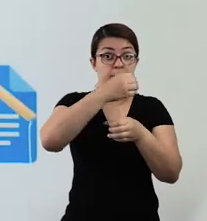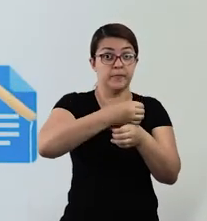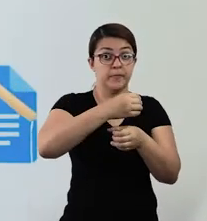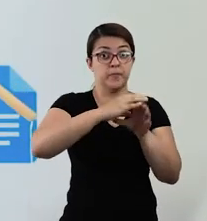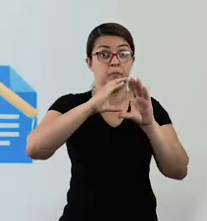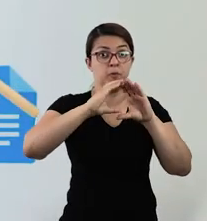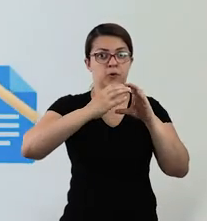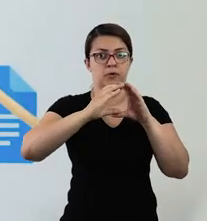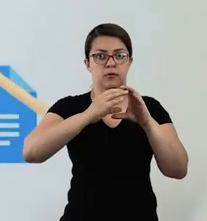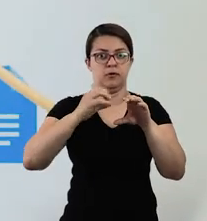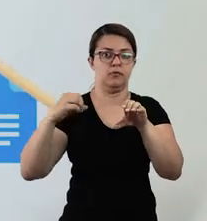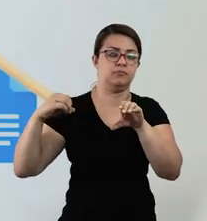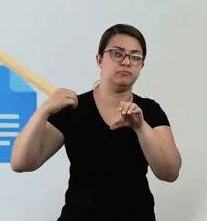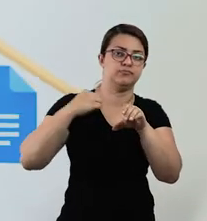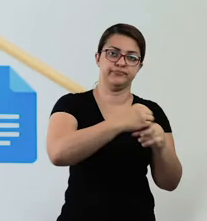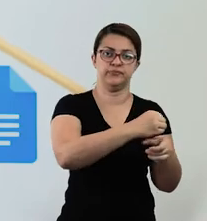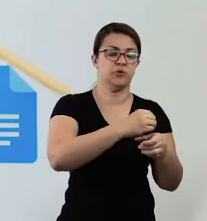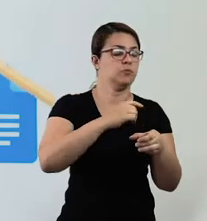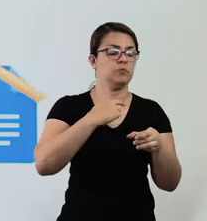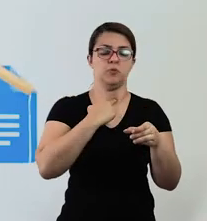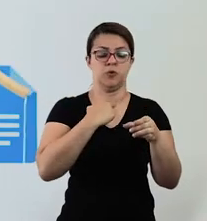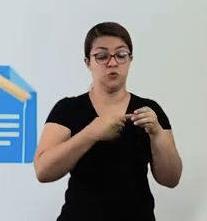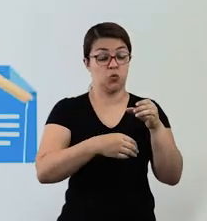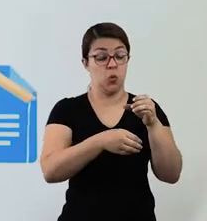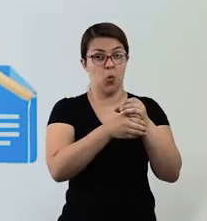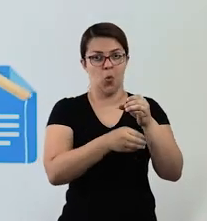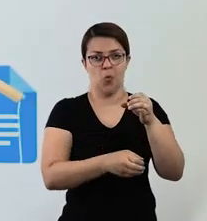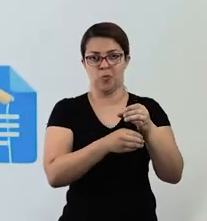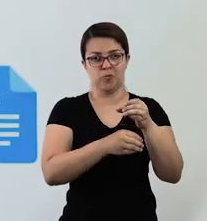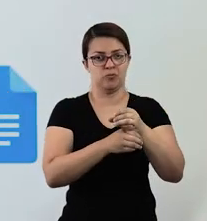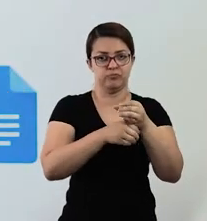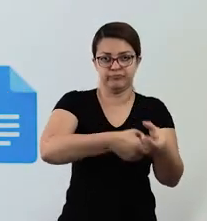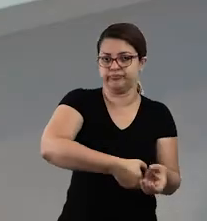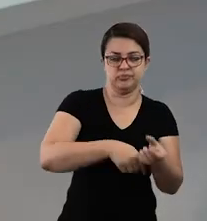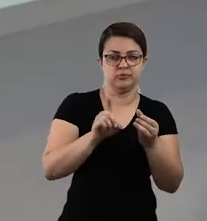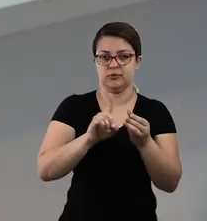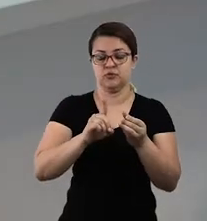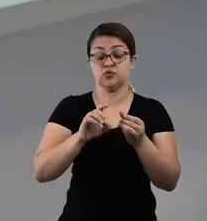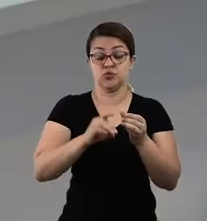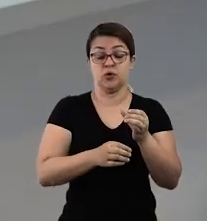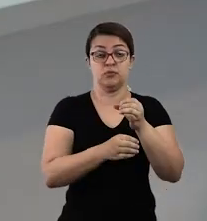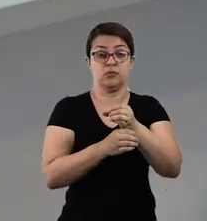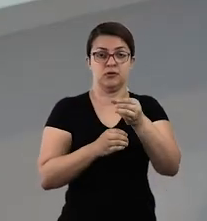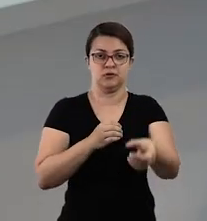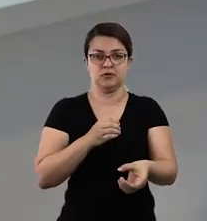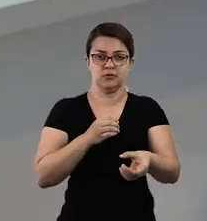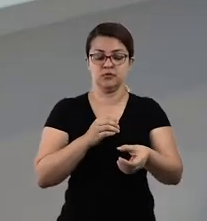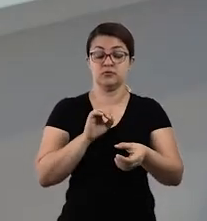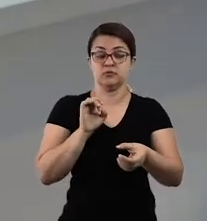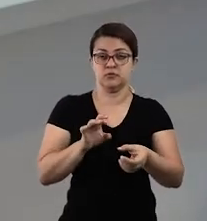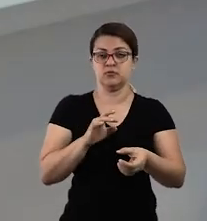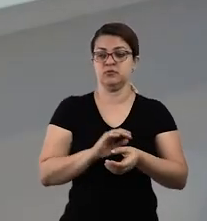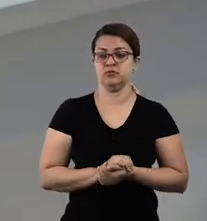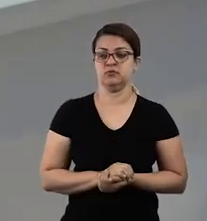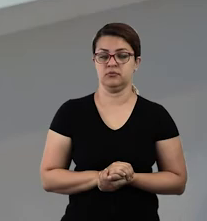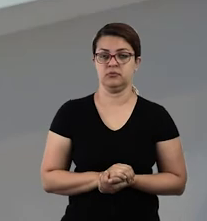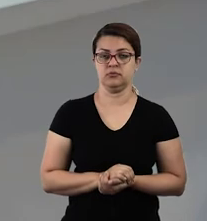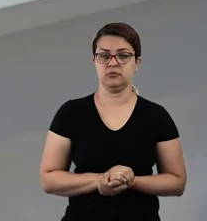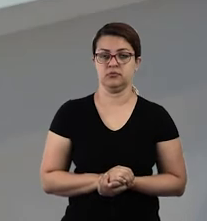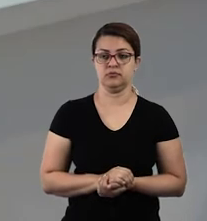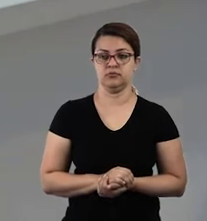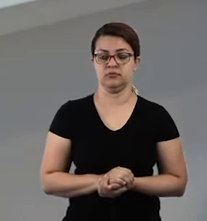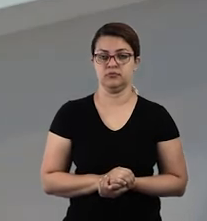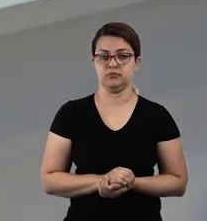Eu não posso derrubar o copo junto, tá? Então eu faço esse movimento aqui, ó. Derrubo apenas a bolinha,